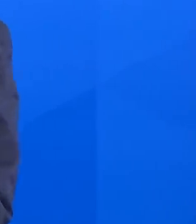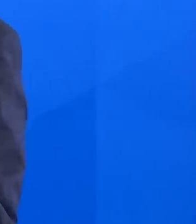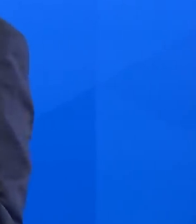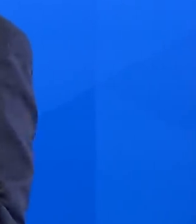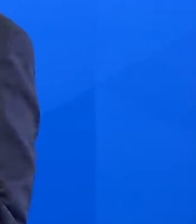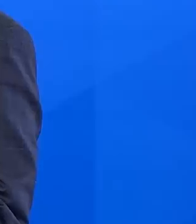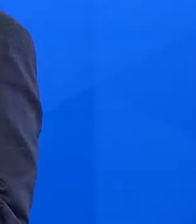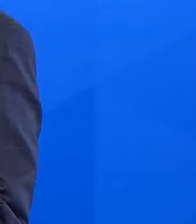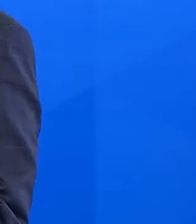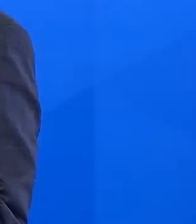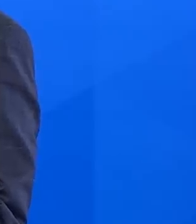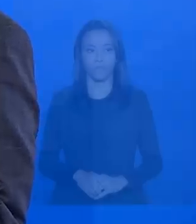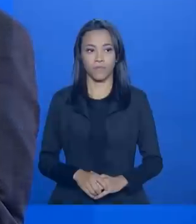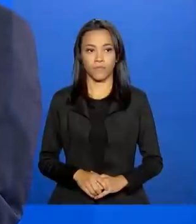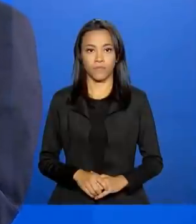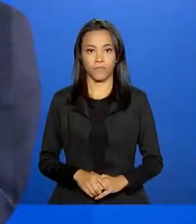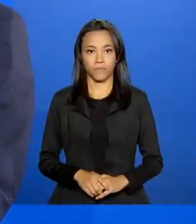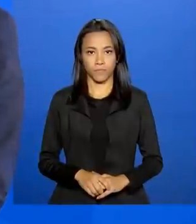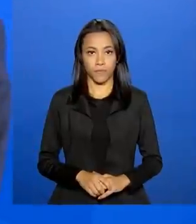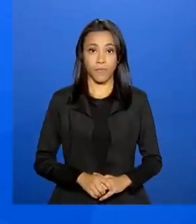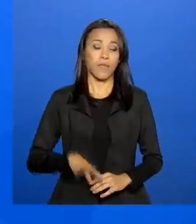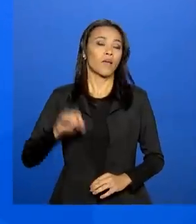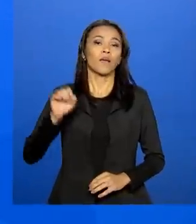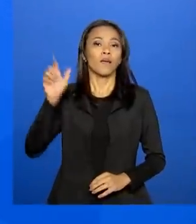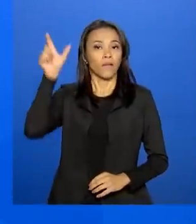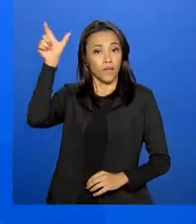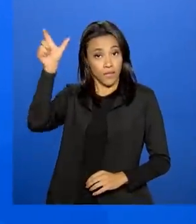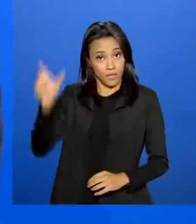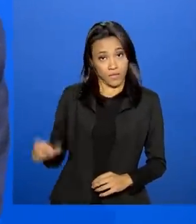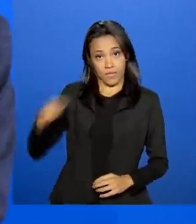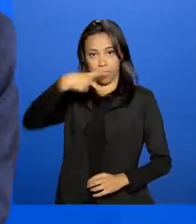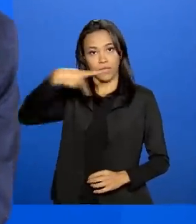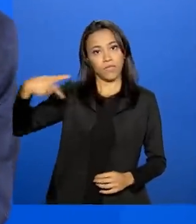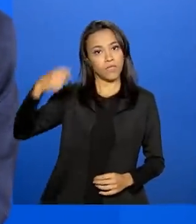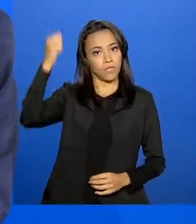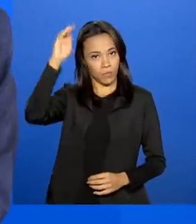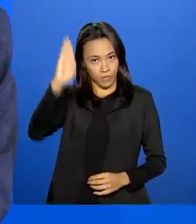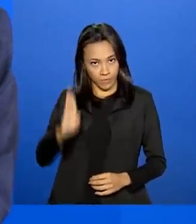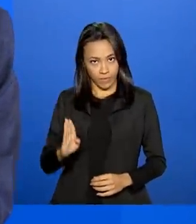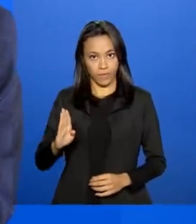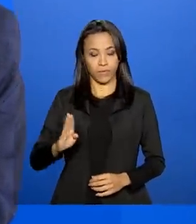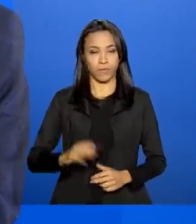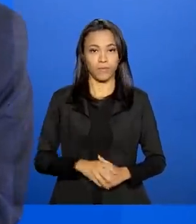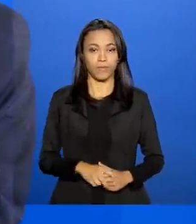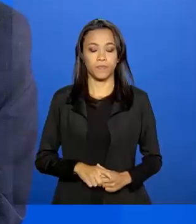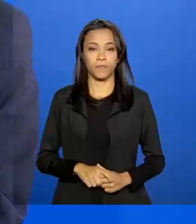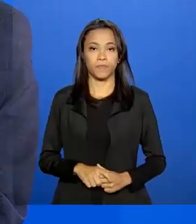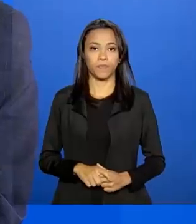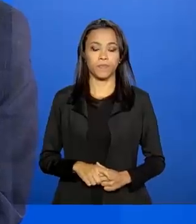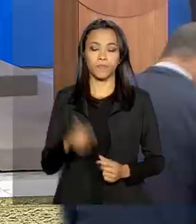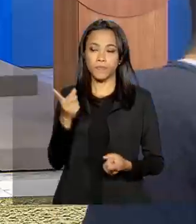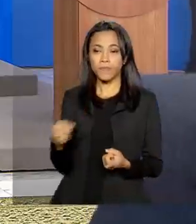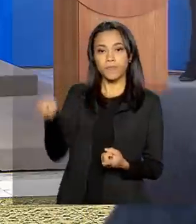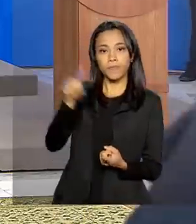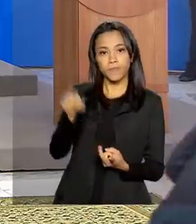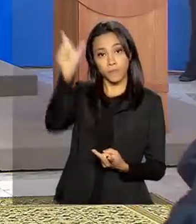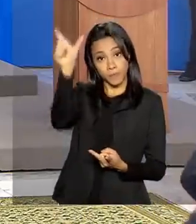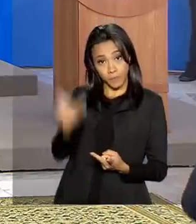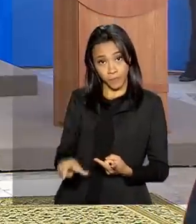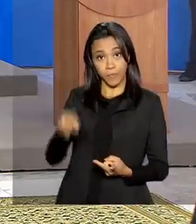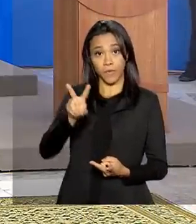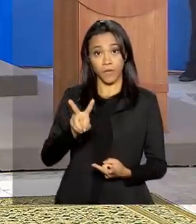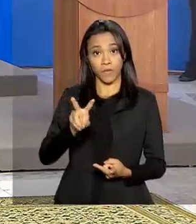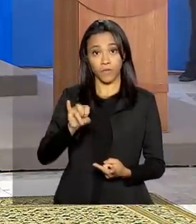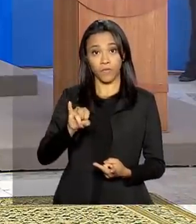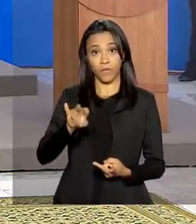senhor presidente da república jair mas messias funcionar senhor vice-presidente da república